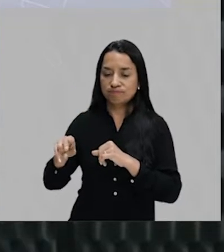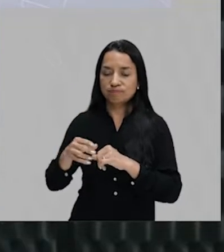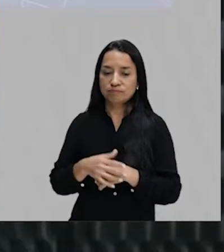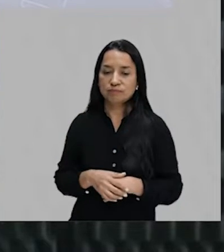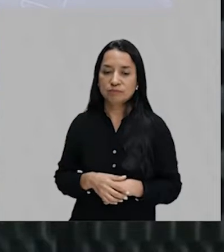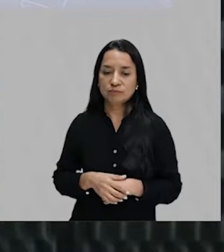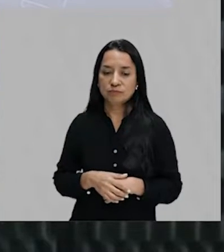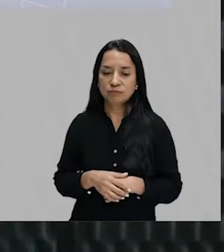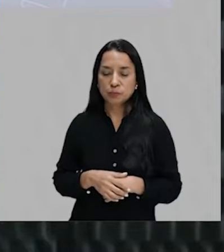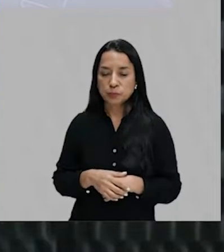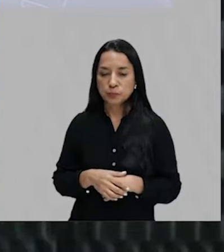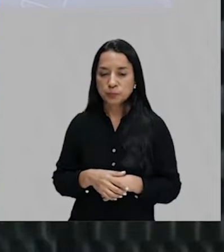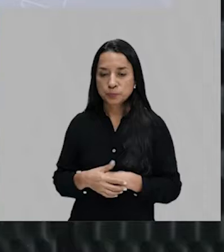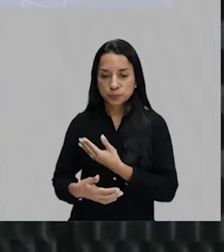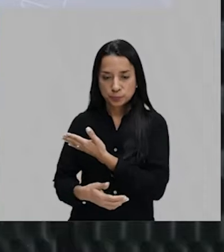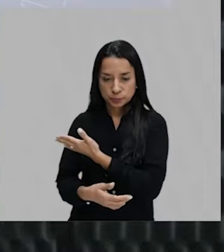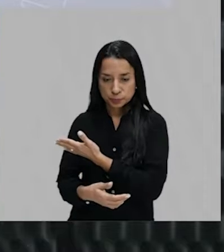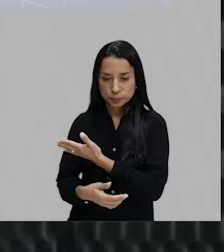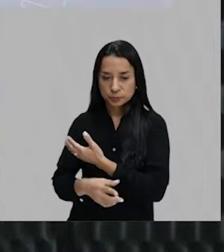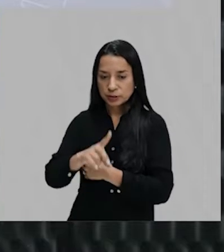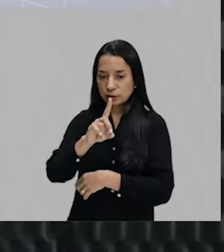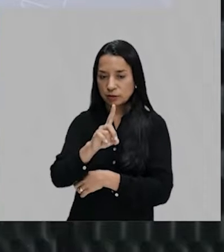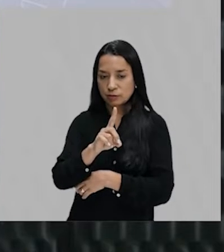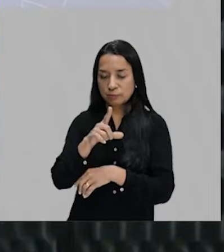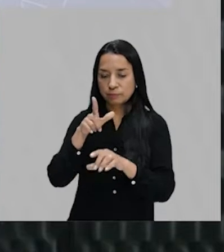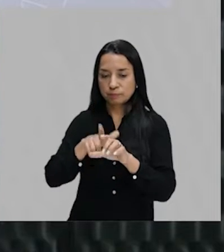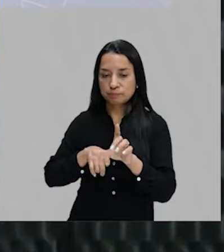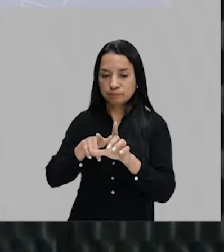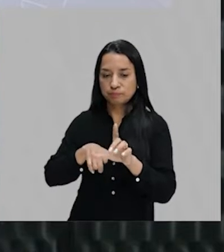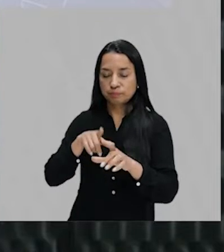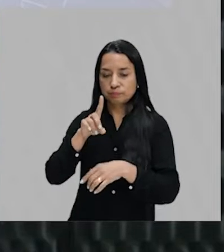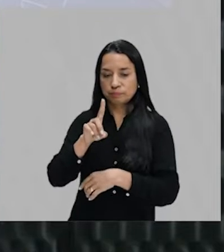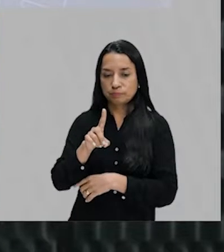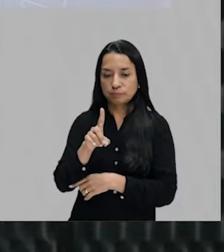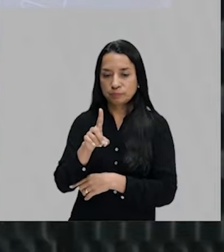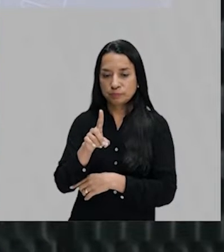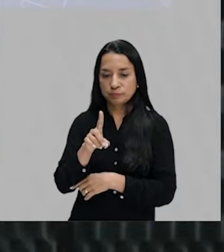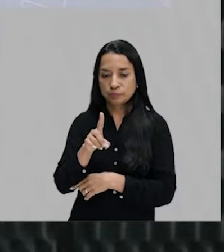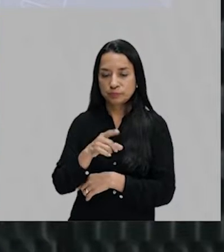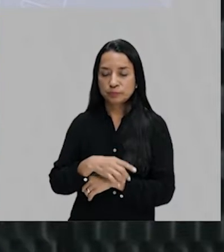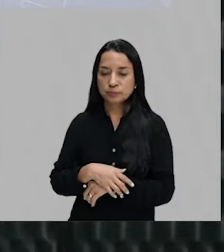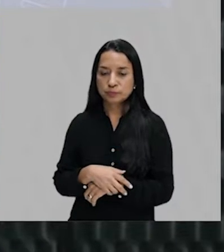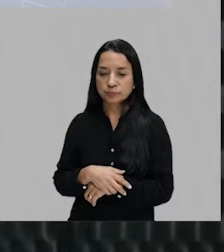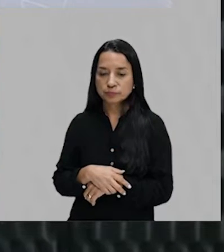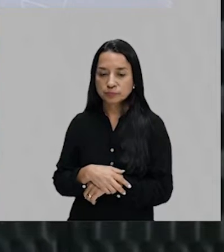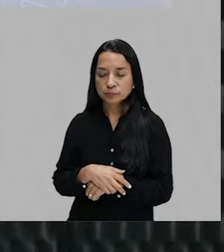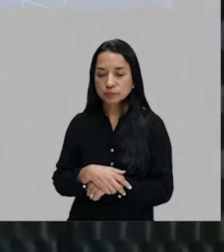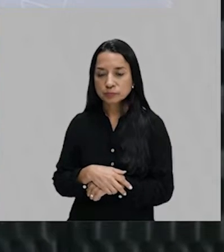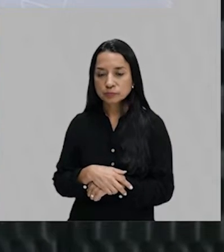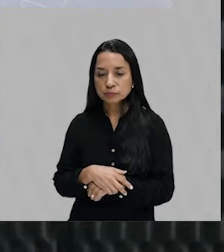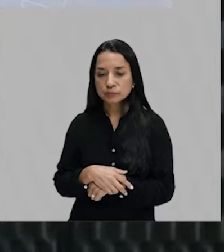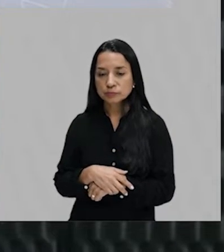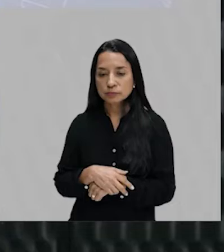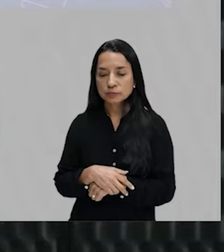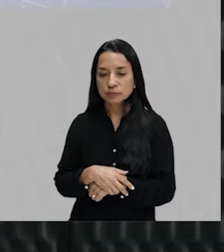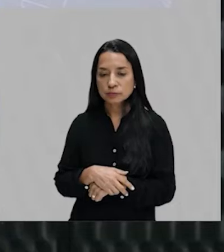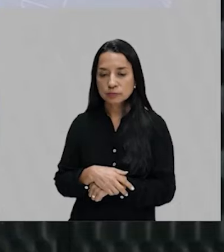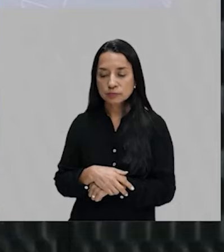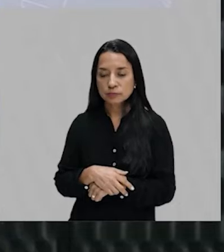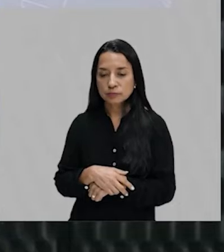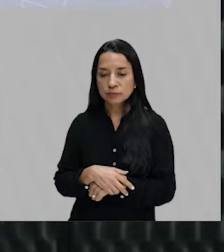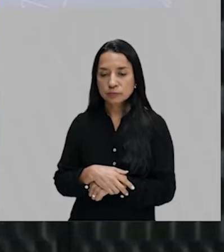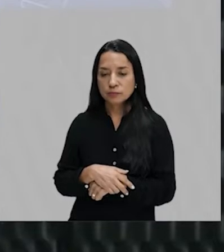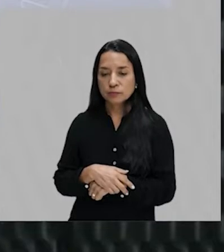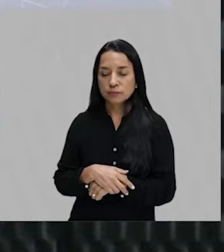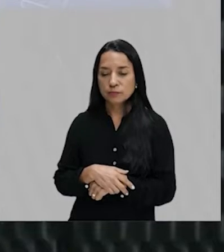x tal que X é inteiro e par e esse conjunto está contido neste outro aqui ó x tal que